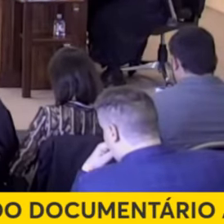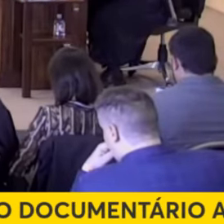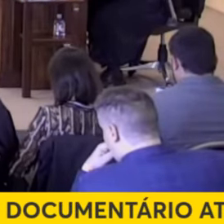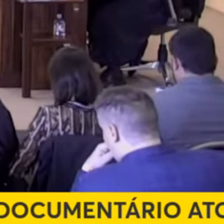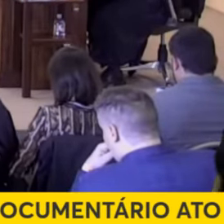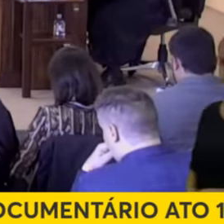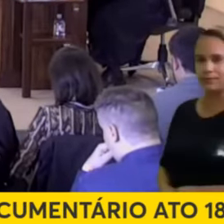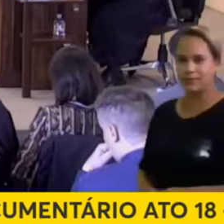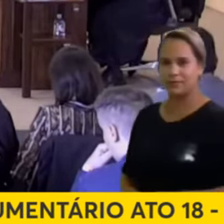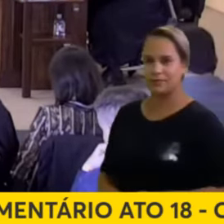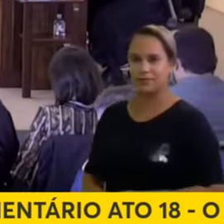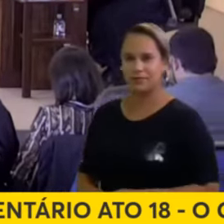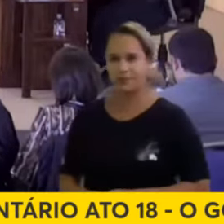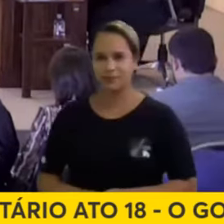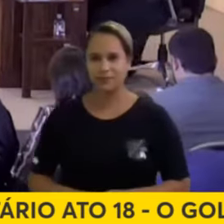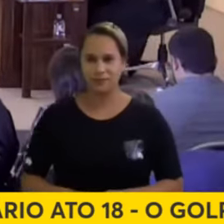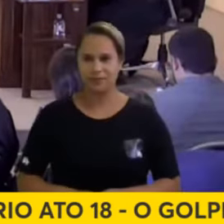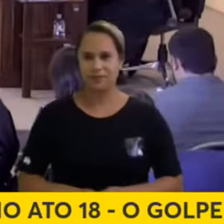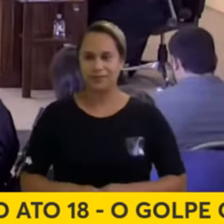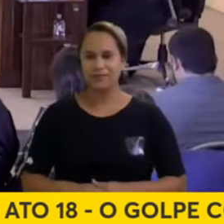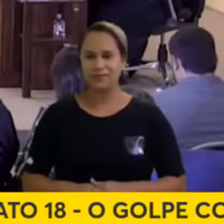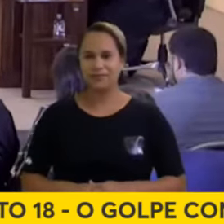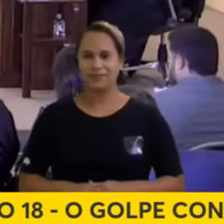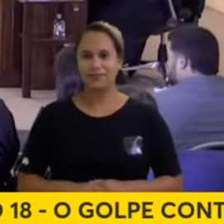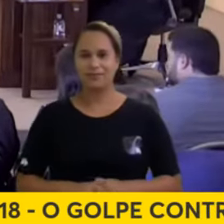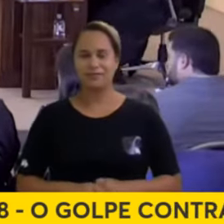eleitoral Luciano Carrasco falavinha